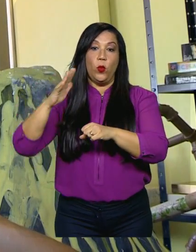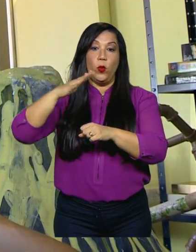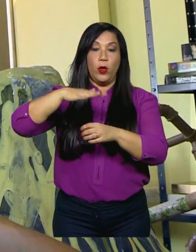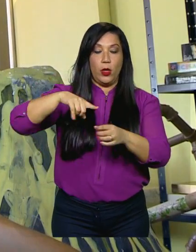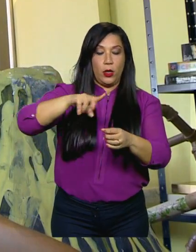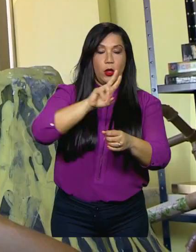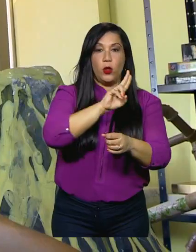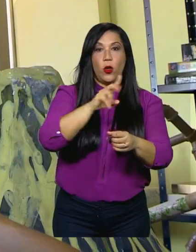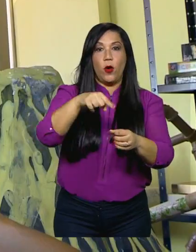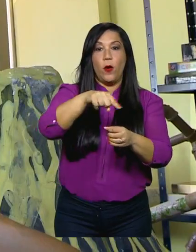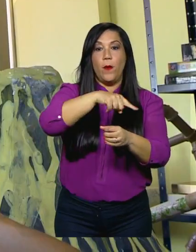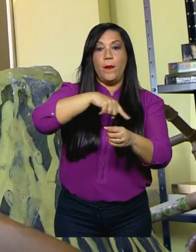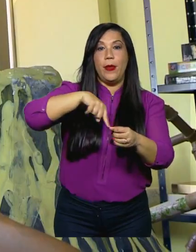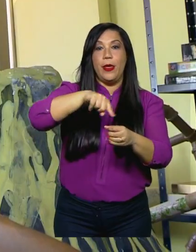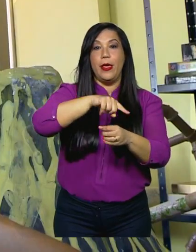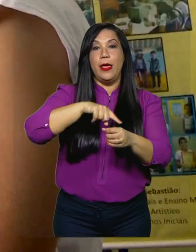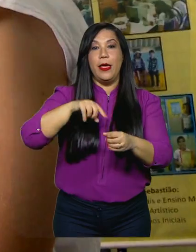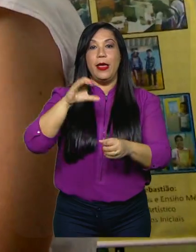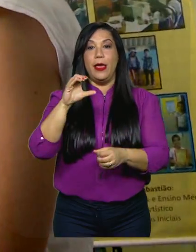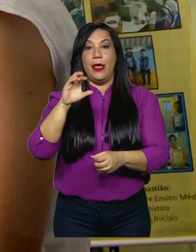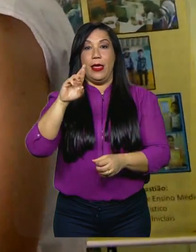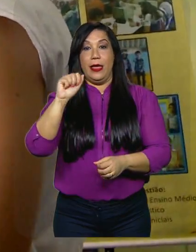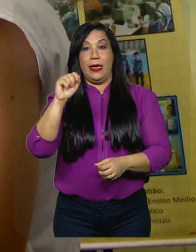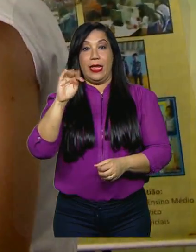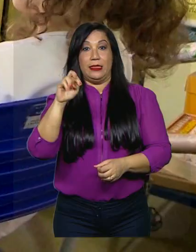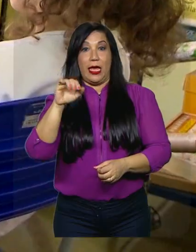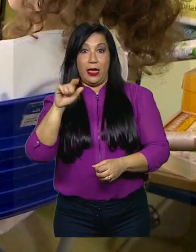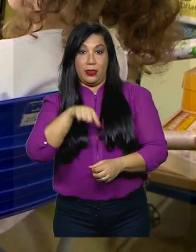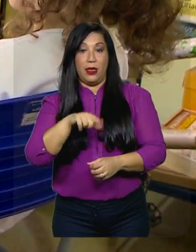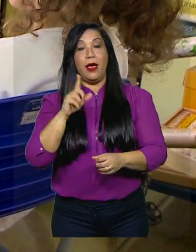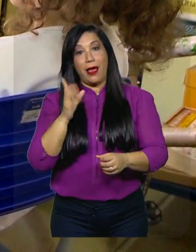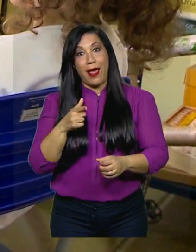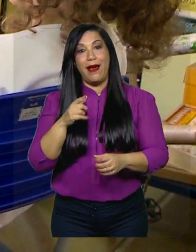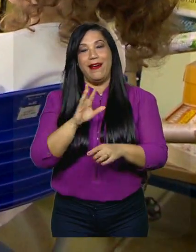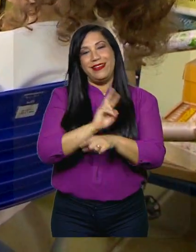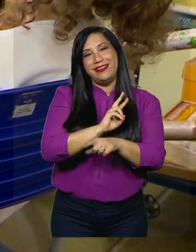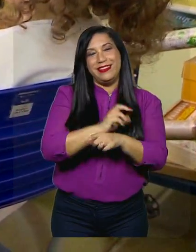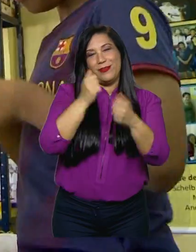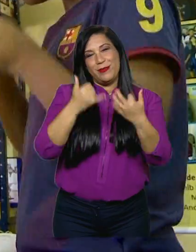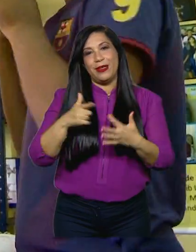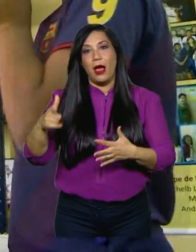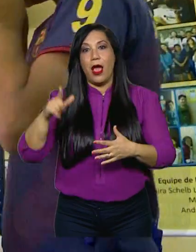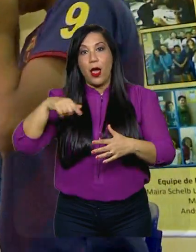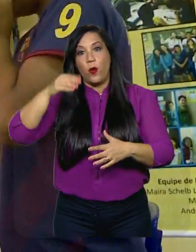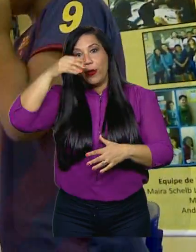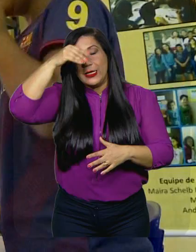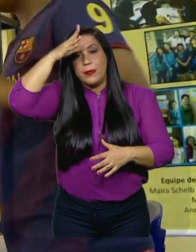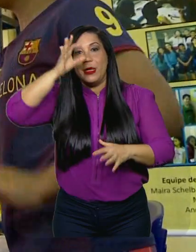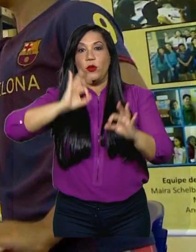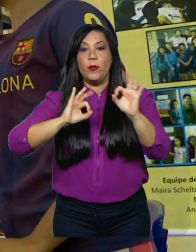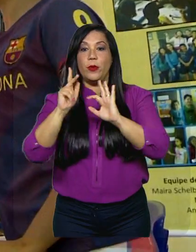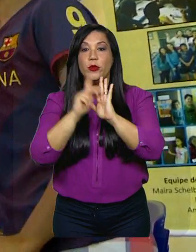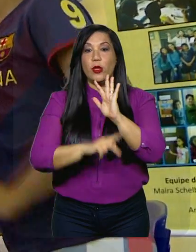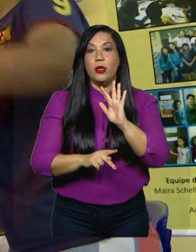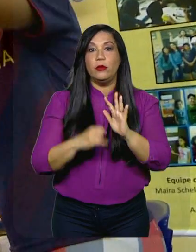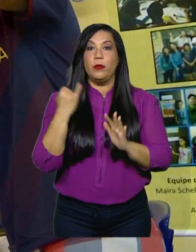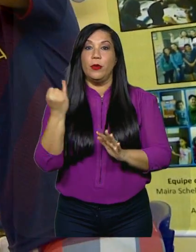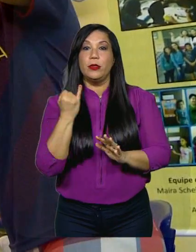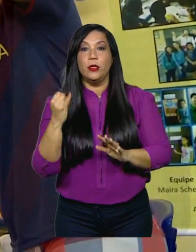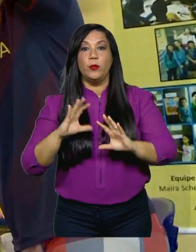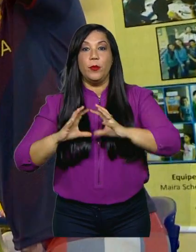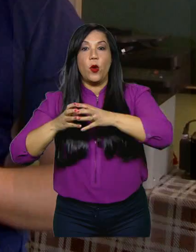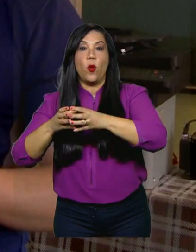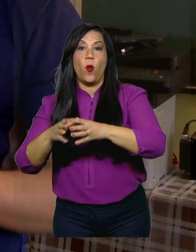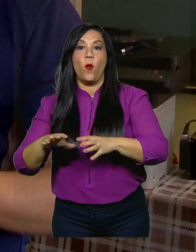se chama cratera. A ideia é aplicar o conhecimento em projetos úteis para a comunidade. E esses alunos